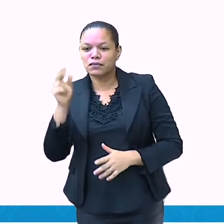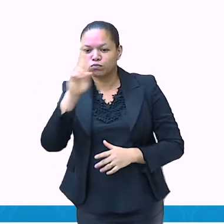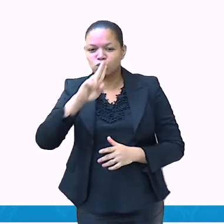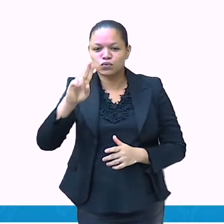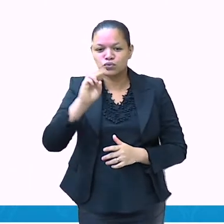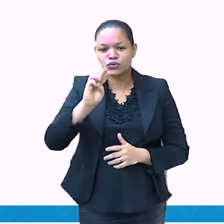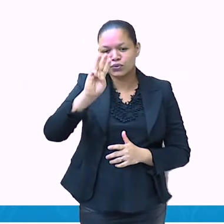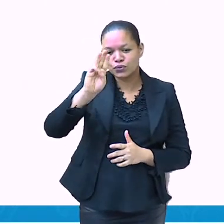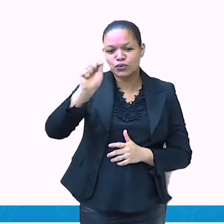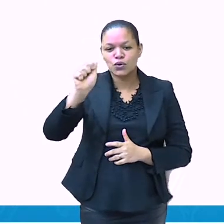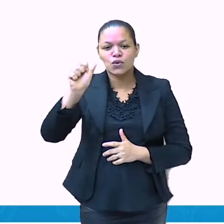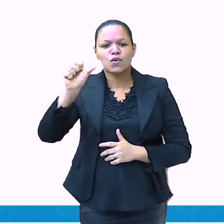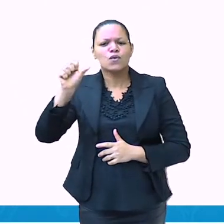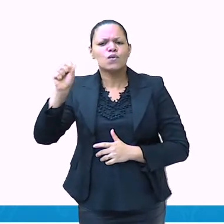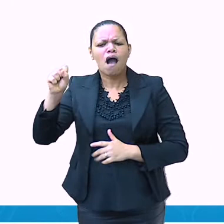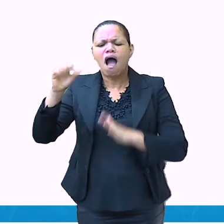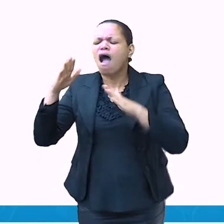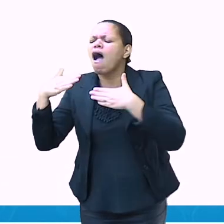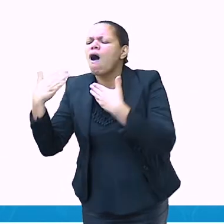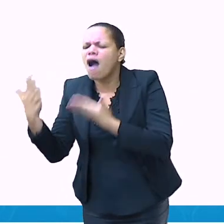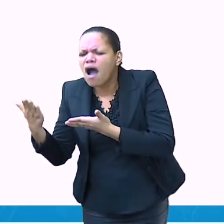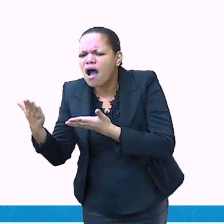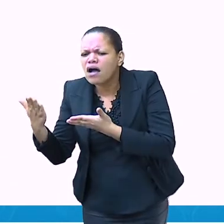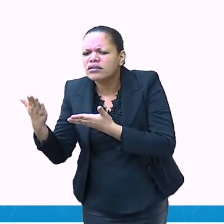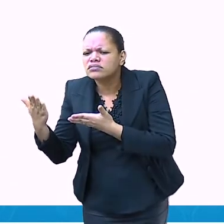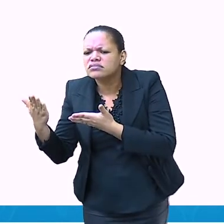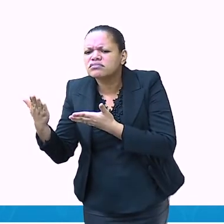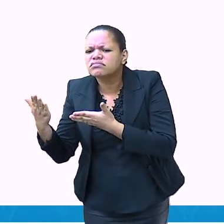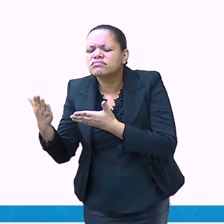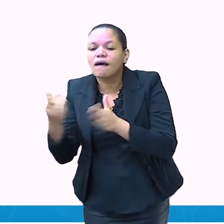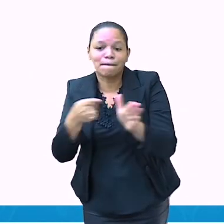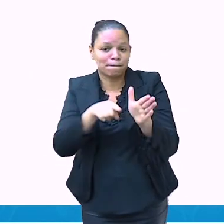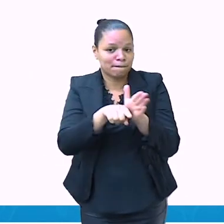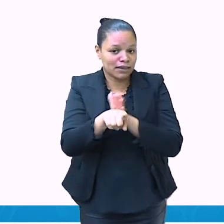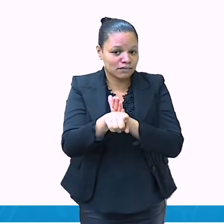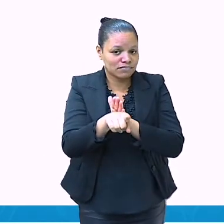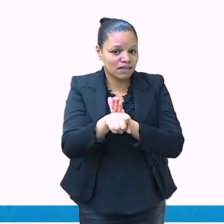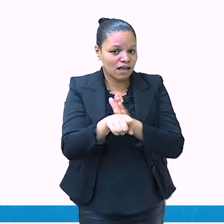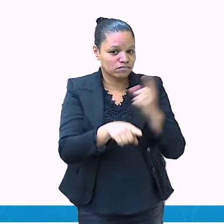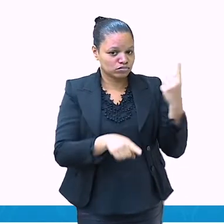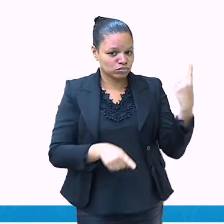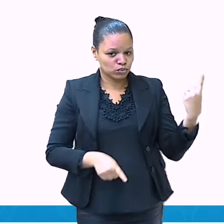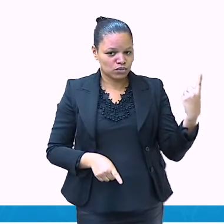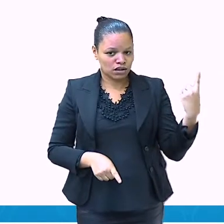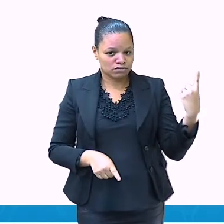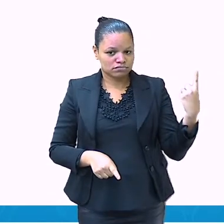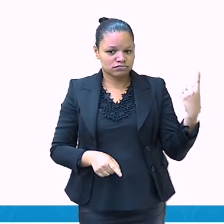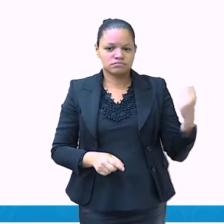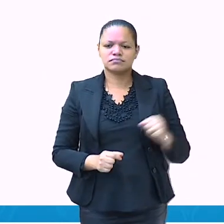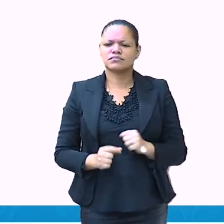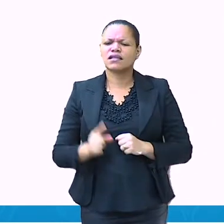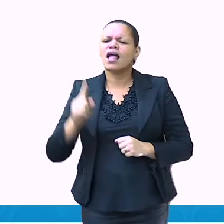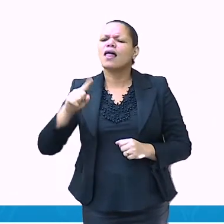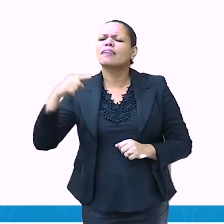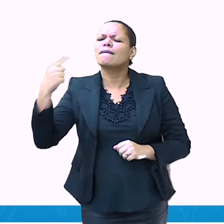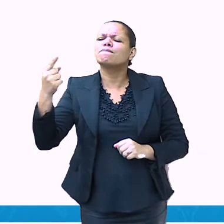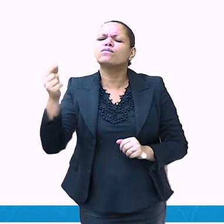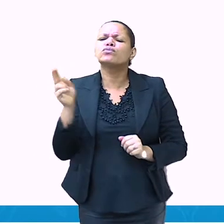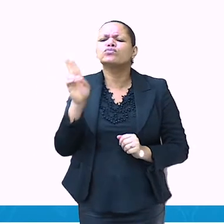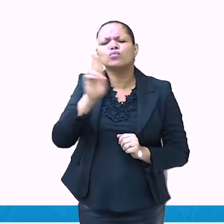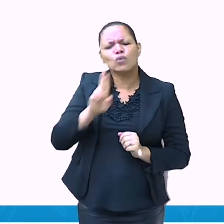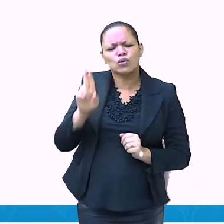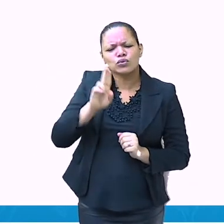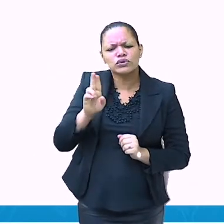she, was it. Essa é a forma singular. Depois, no plural, nós faremos o quê? Olha